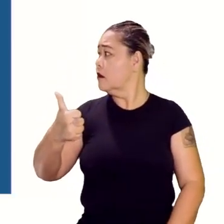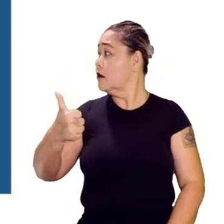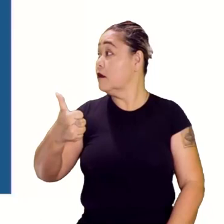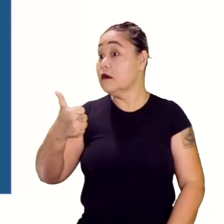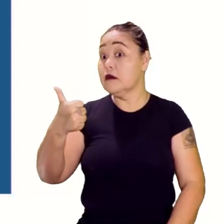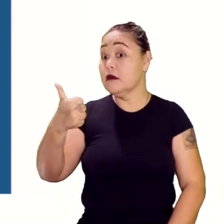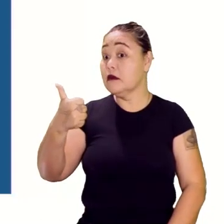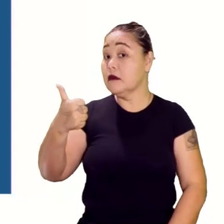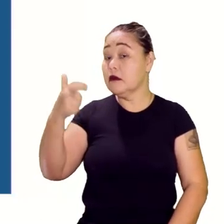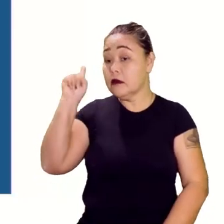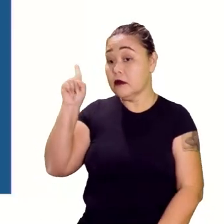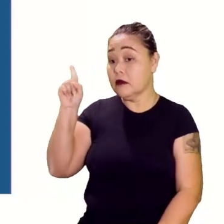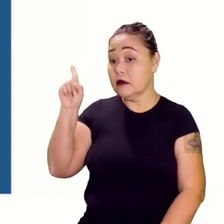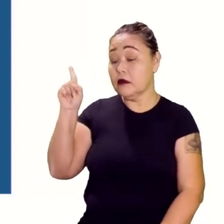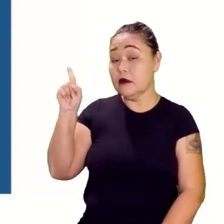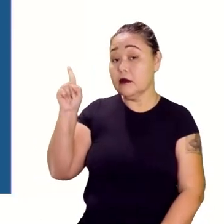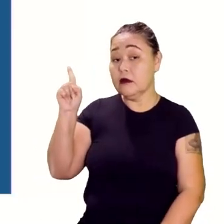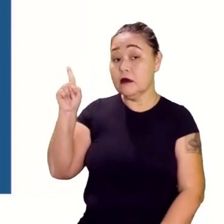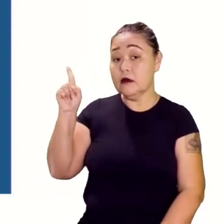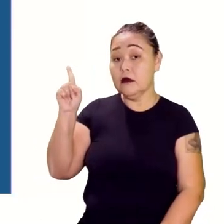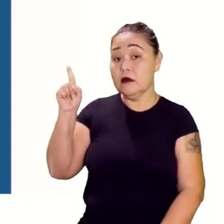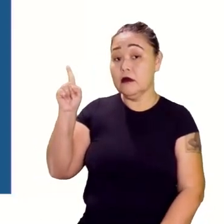81.